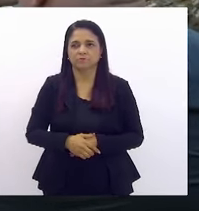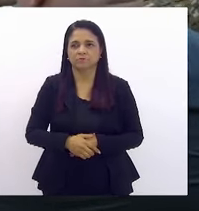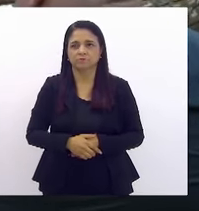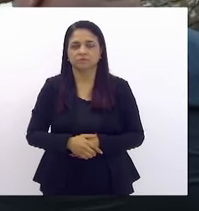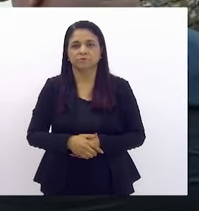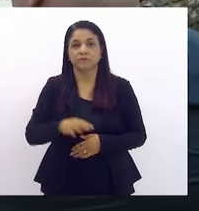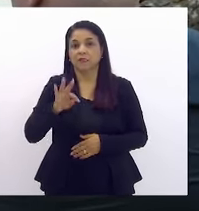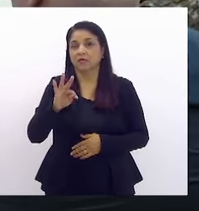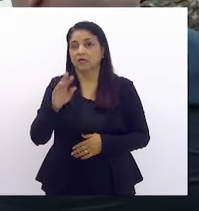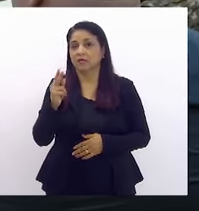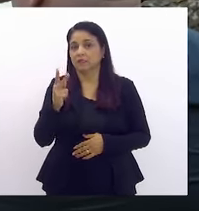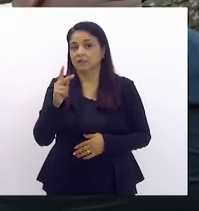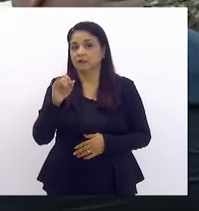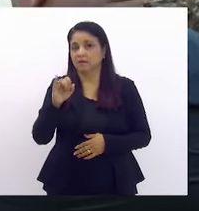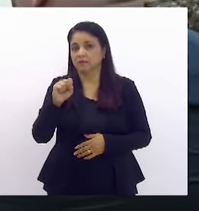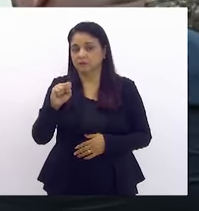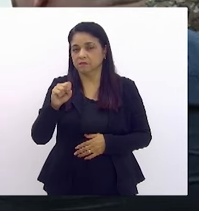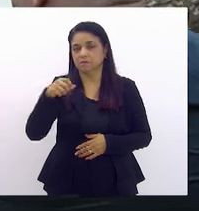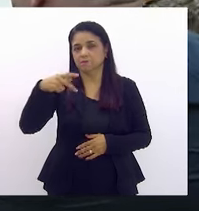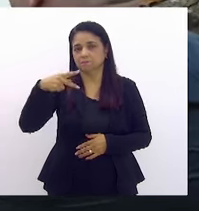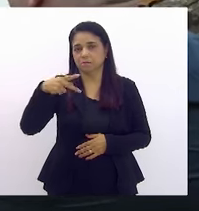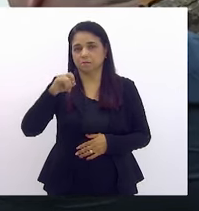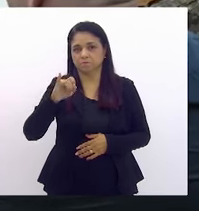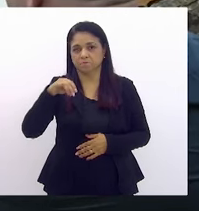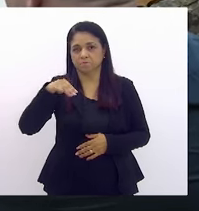Thaís Pimenta.